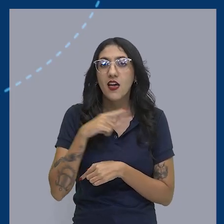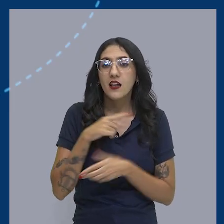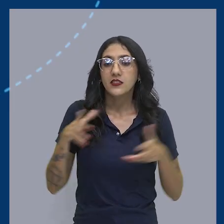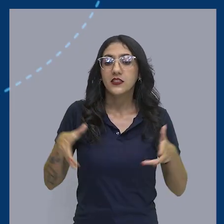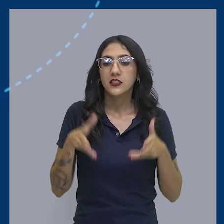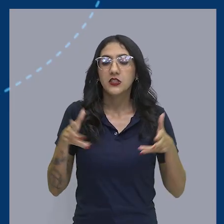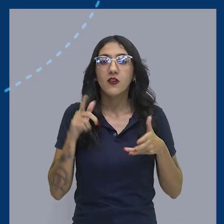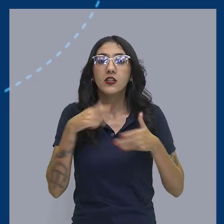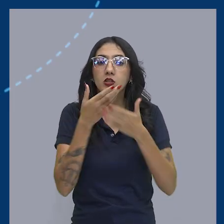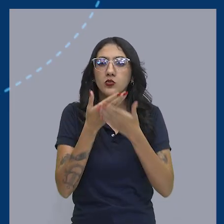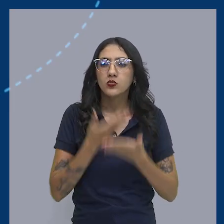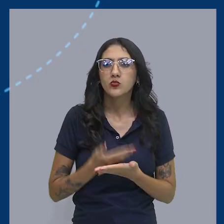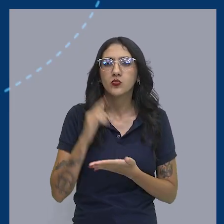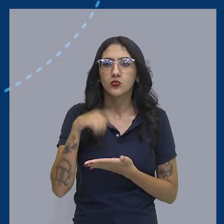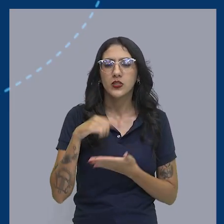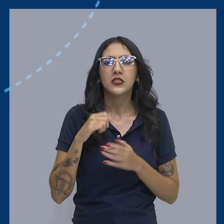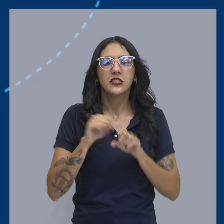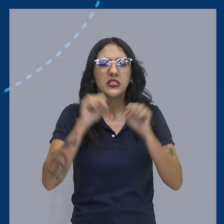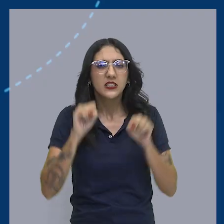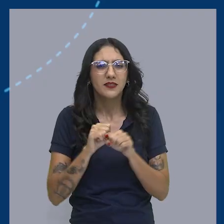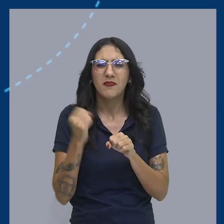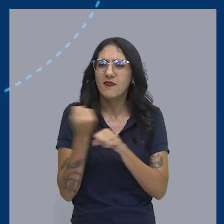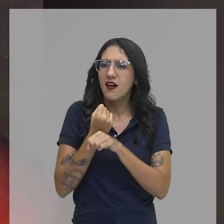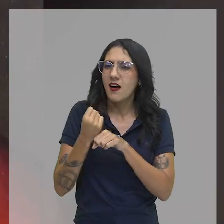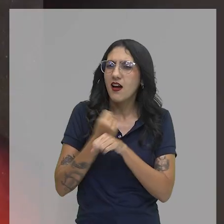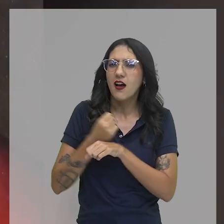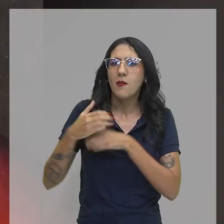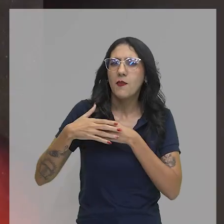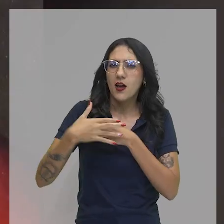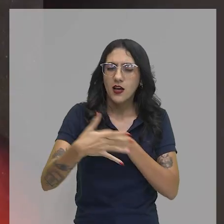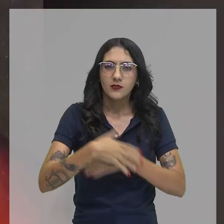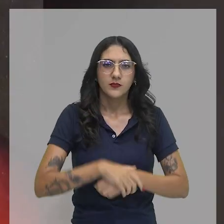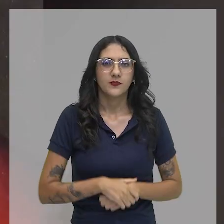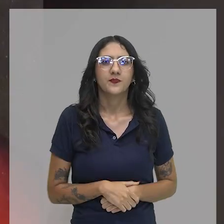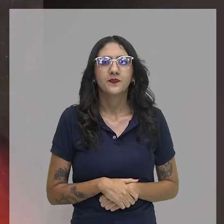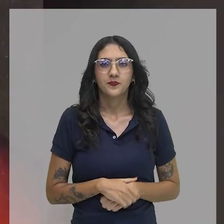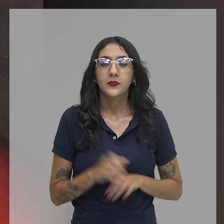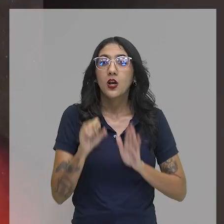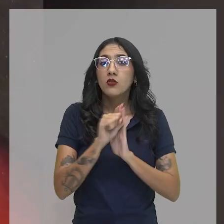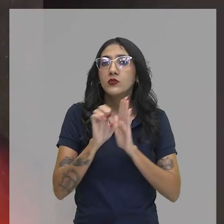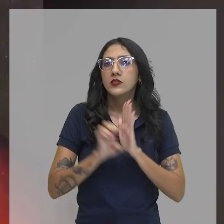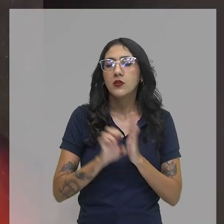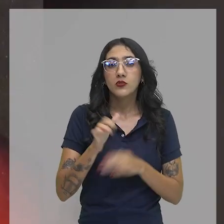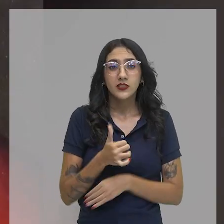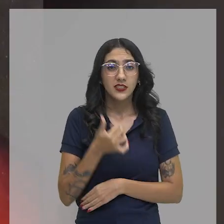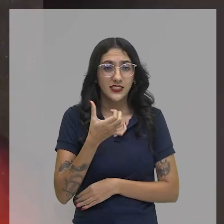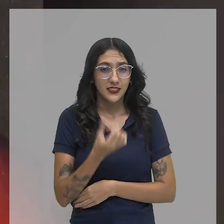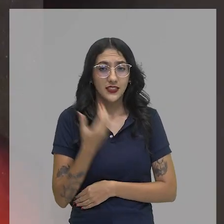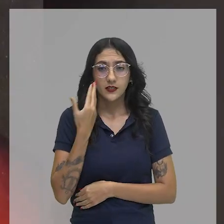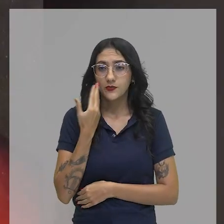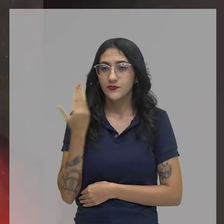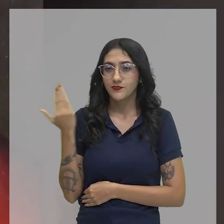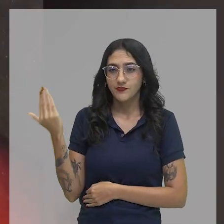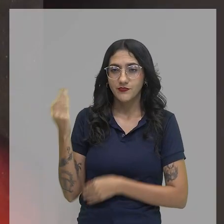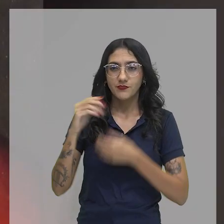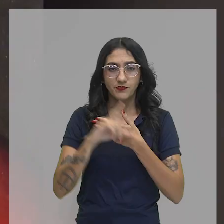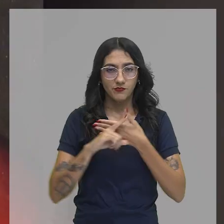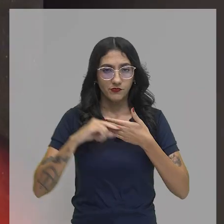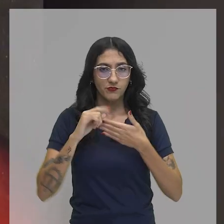estudo deste sistema por milhares de anos. Por volta do século XVI, Nicolau